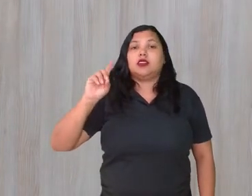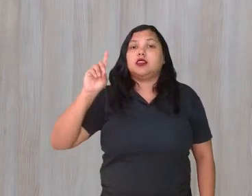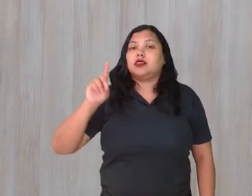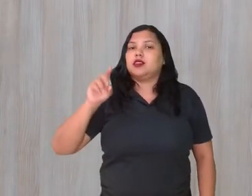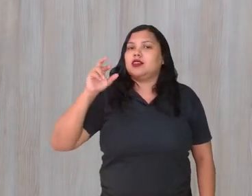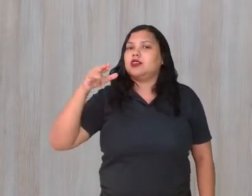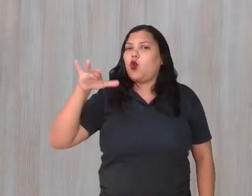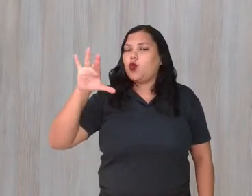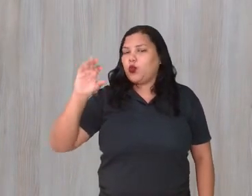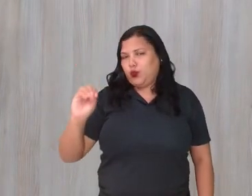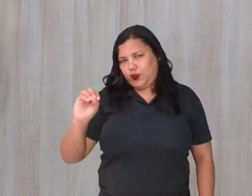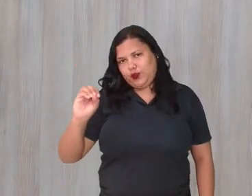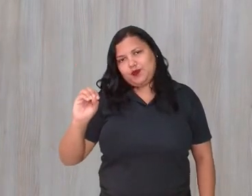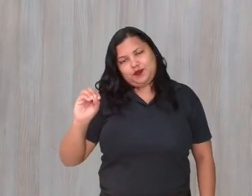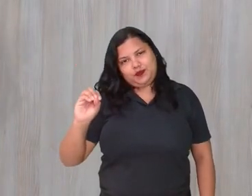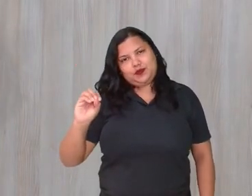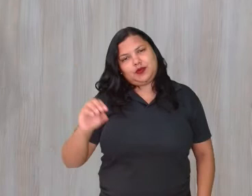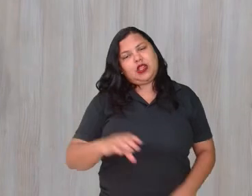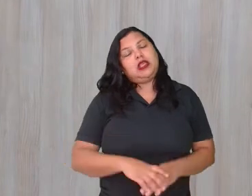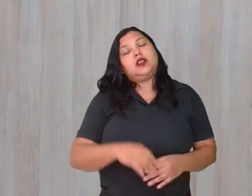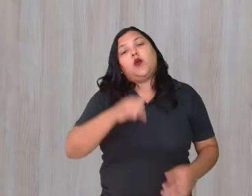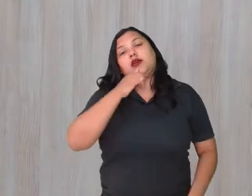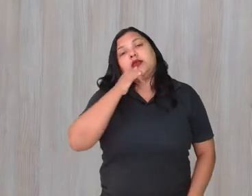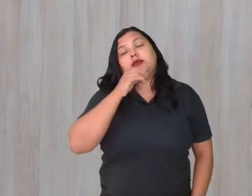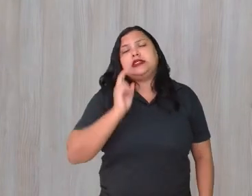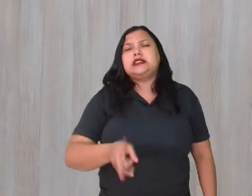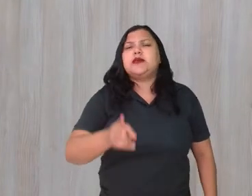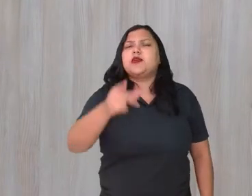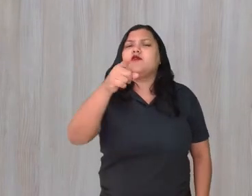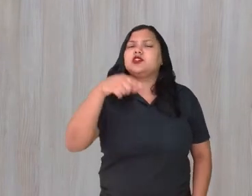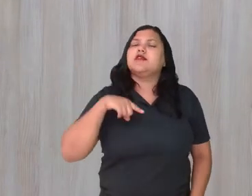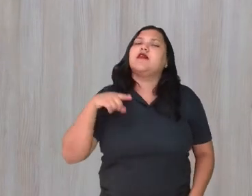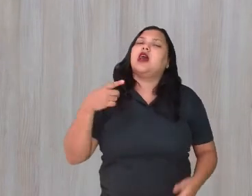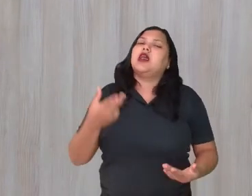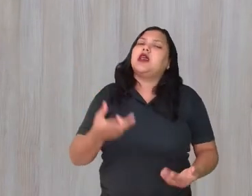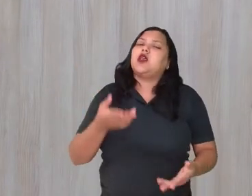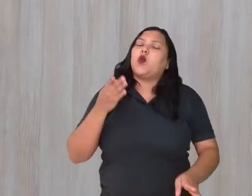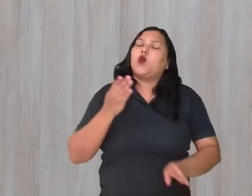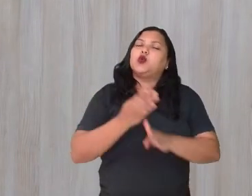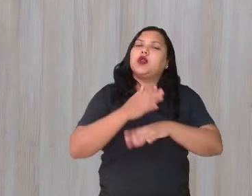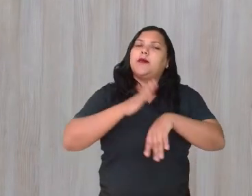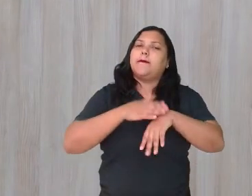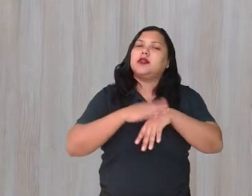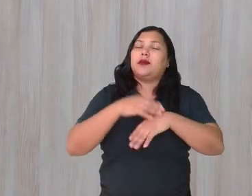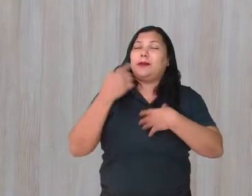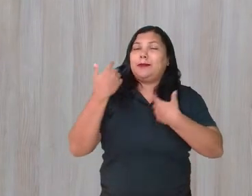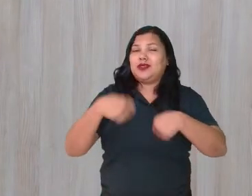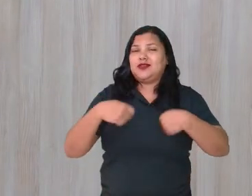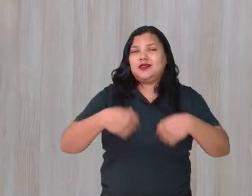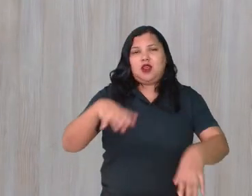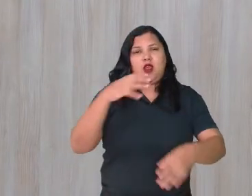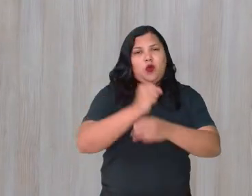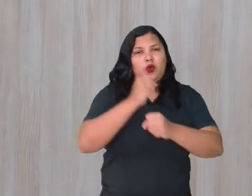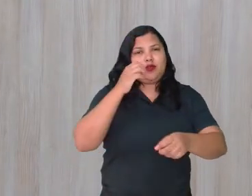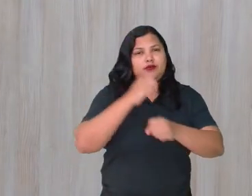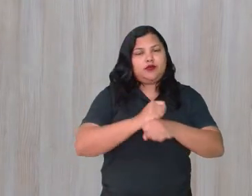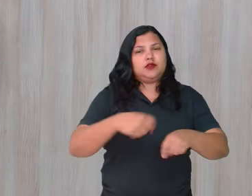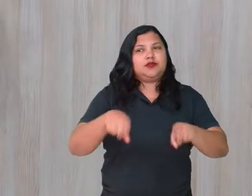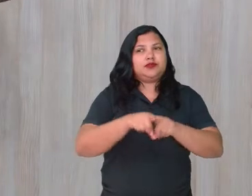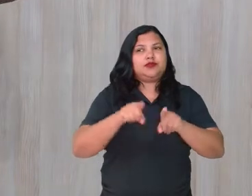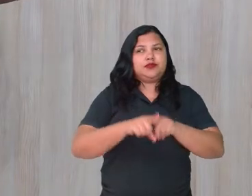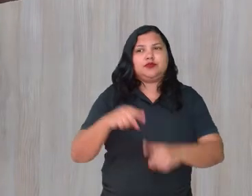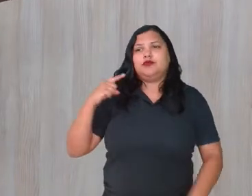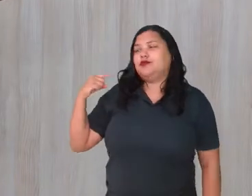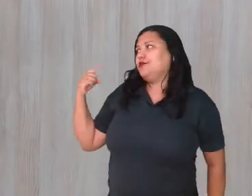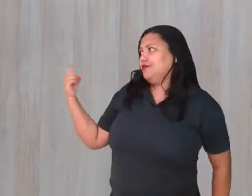palavra aleatório. Então toda vez que você vai trabalhar com situações onde precisa calcular a probabilidade, você está trabalhando